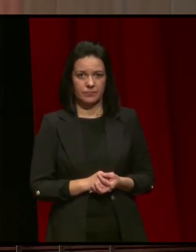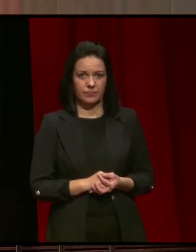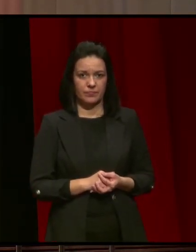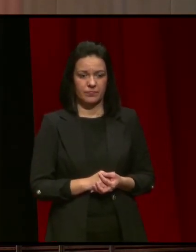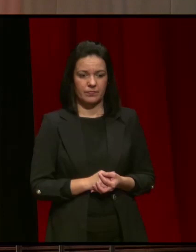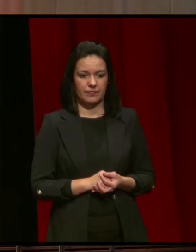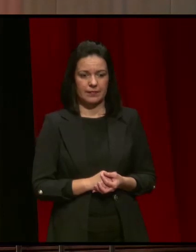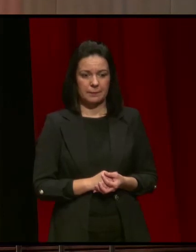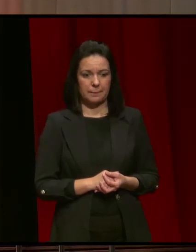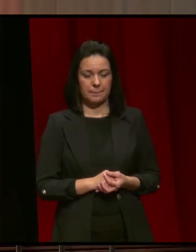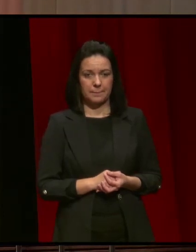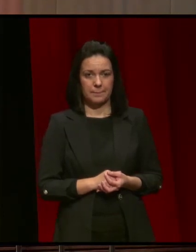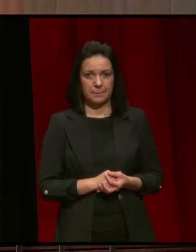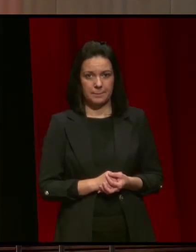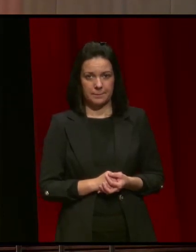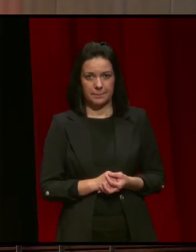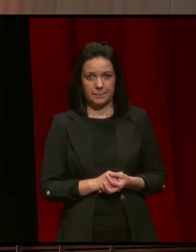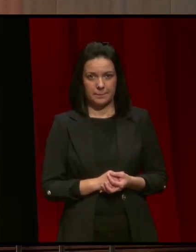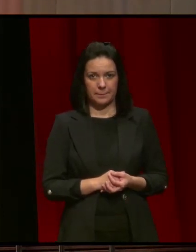Fala.